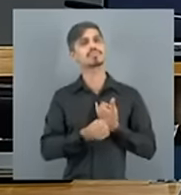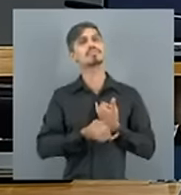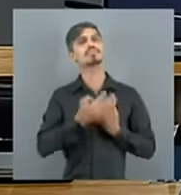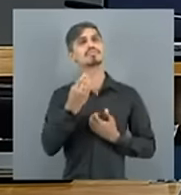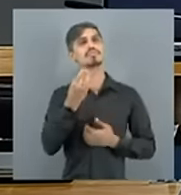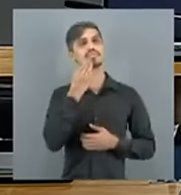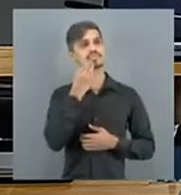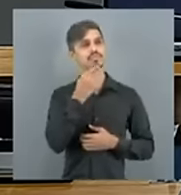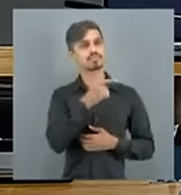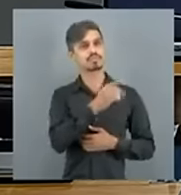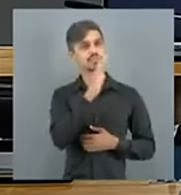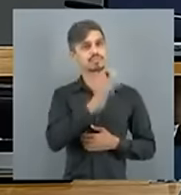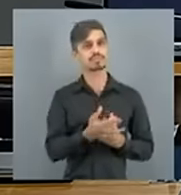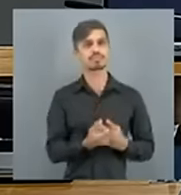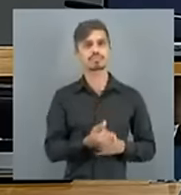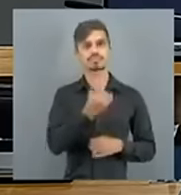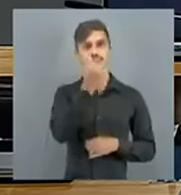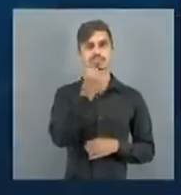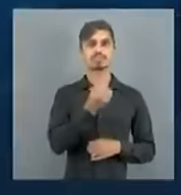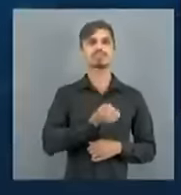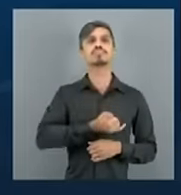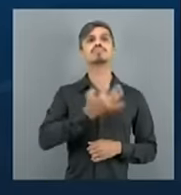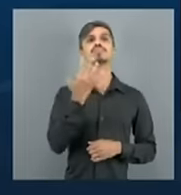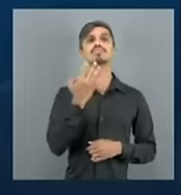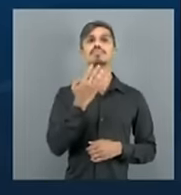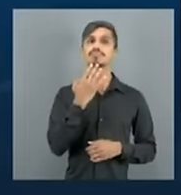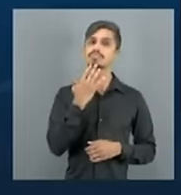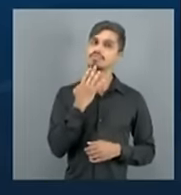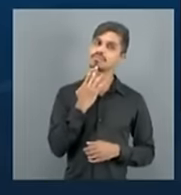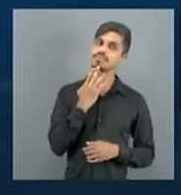milhões você já faturou?